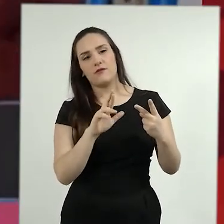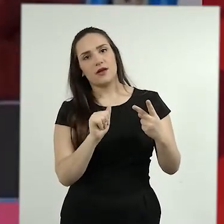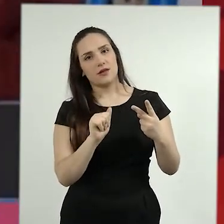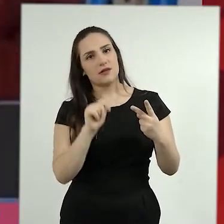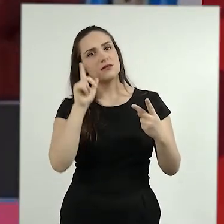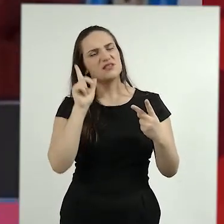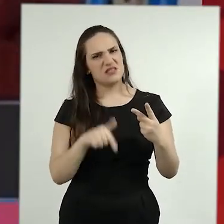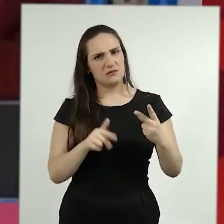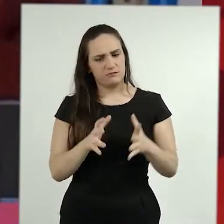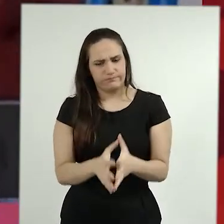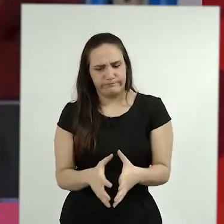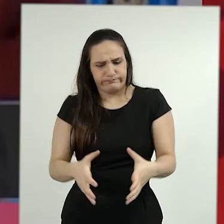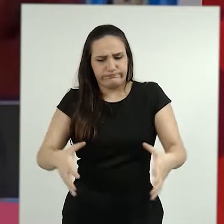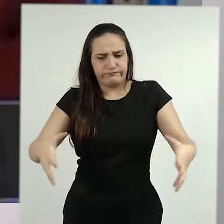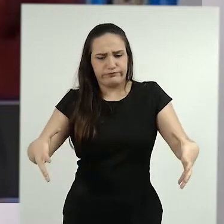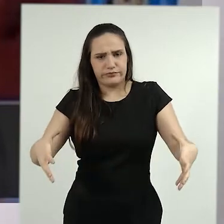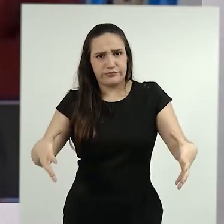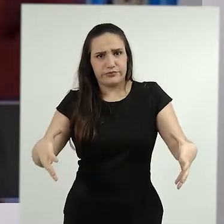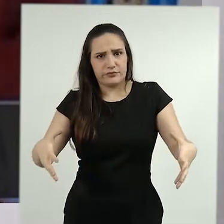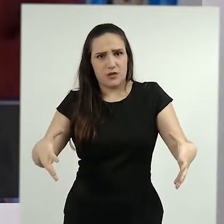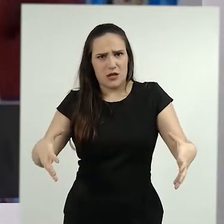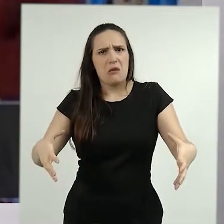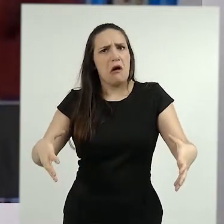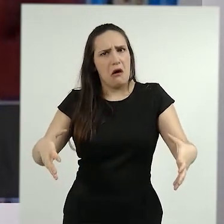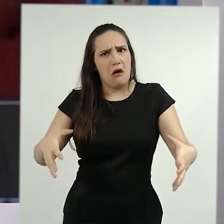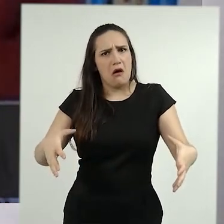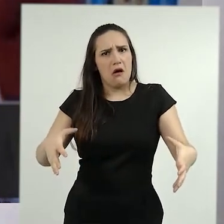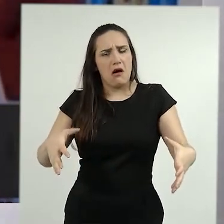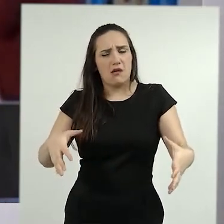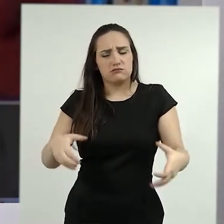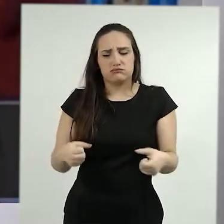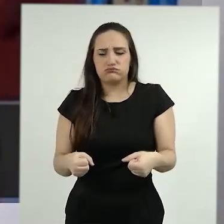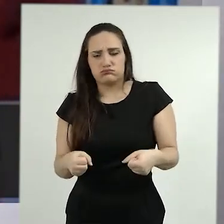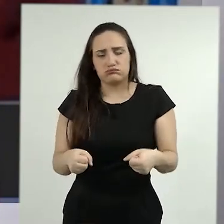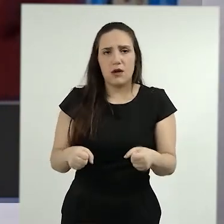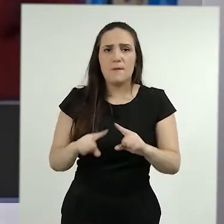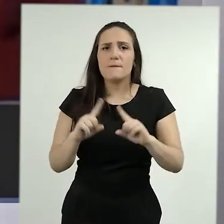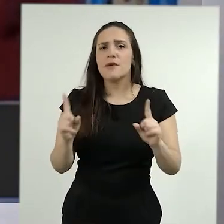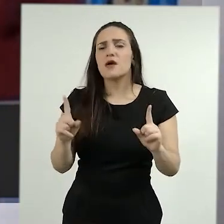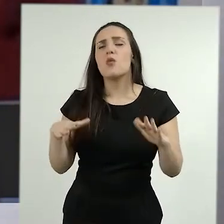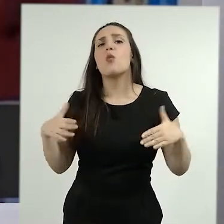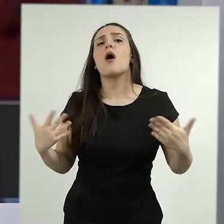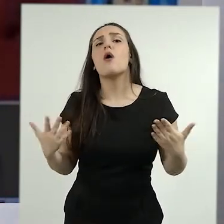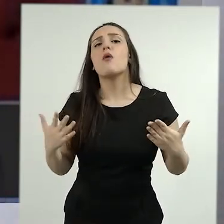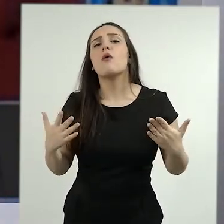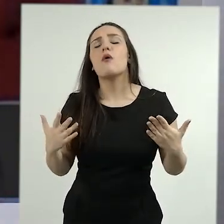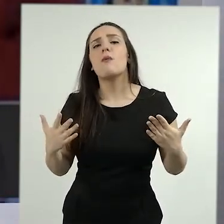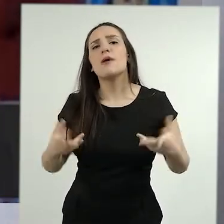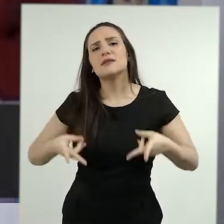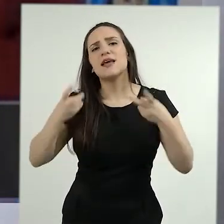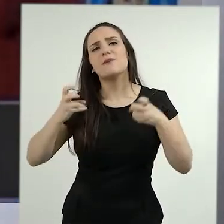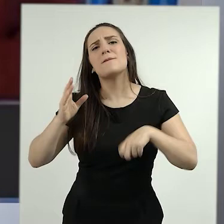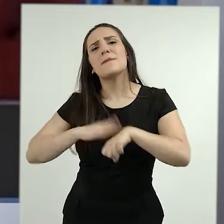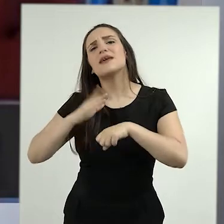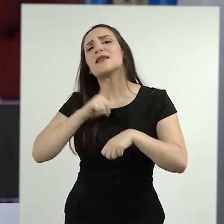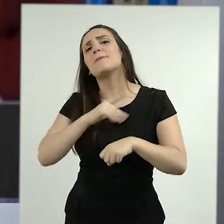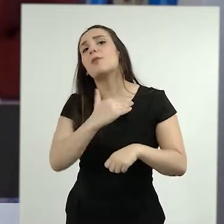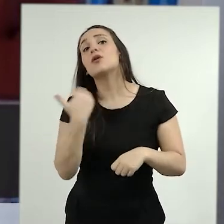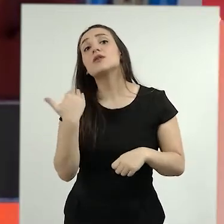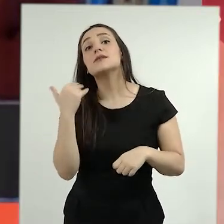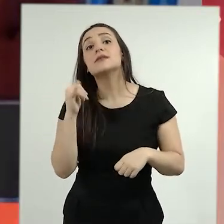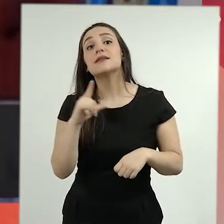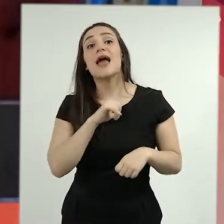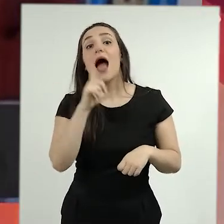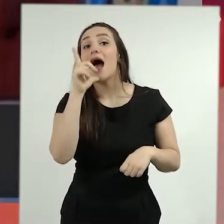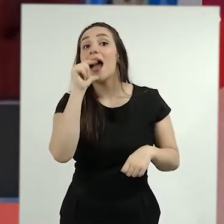essas espécies são grandes, e normalmente os atropelamentos dessas espécies estão associados quando existe água próximo